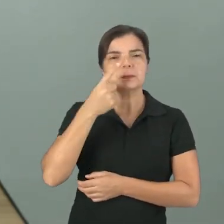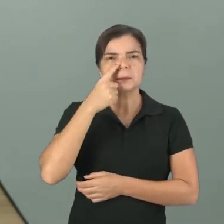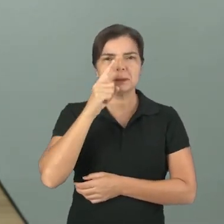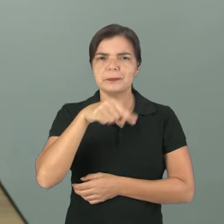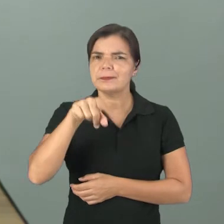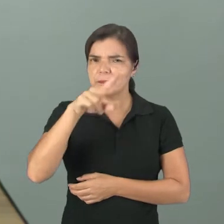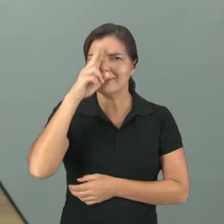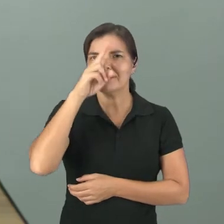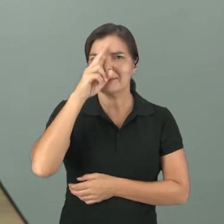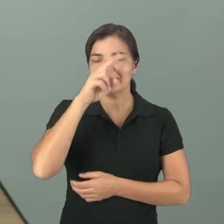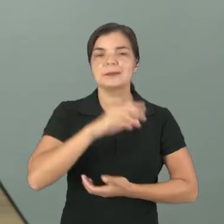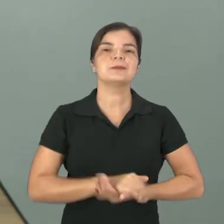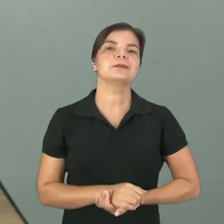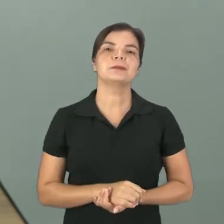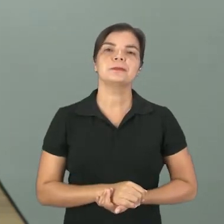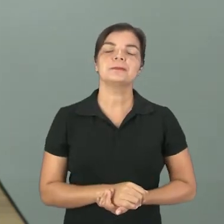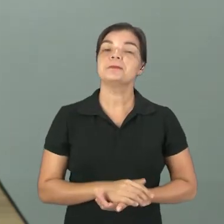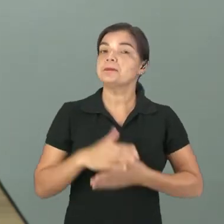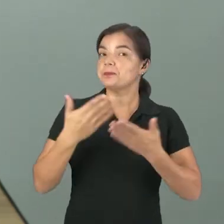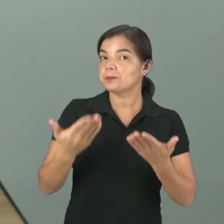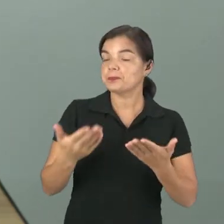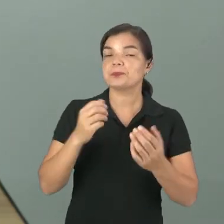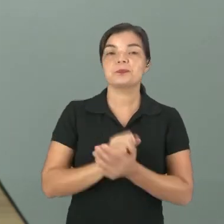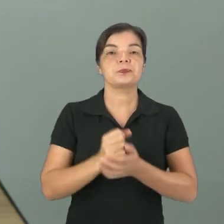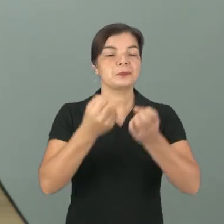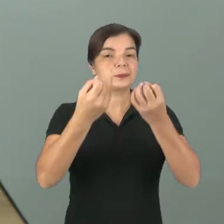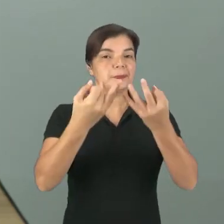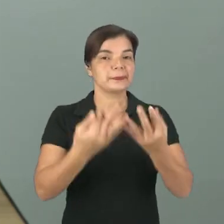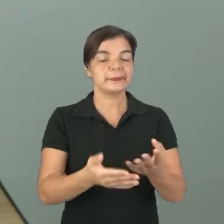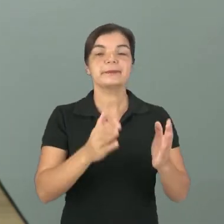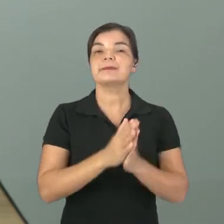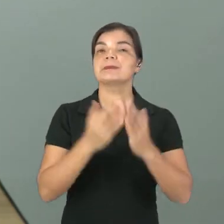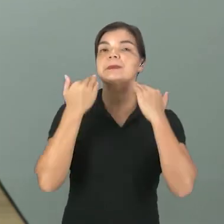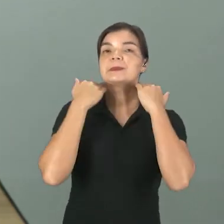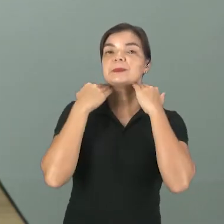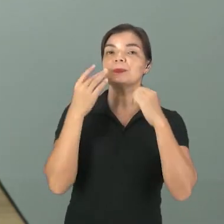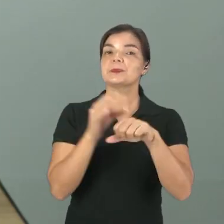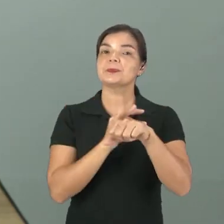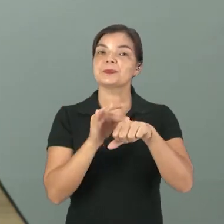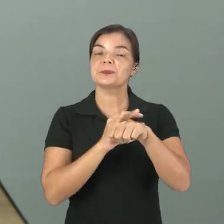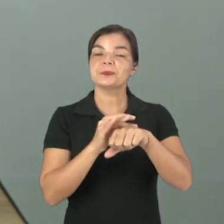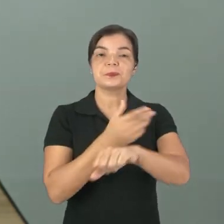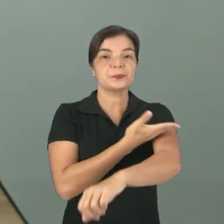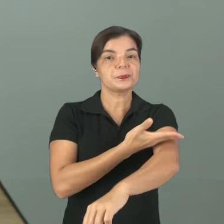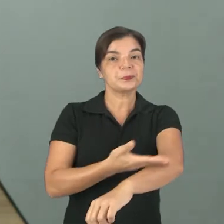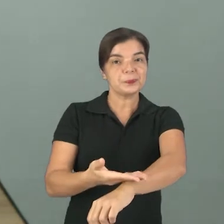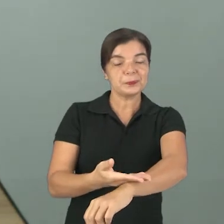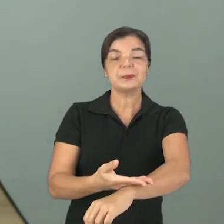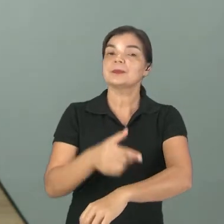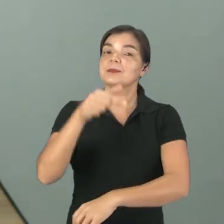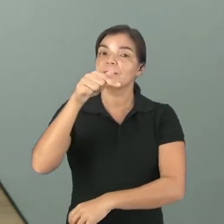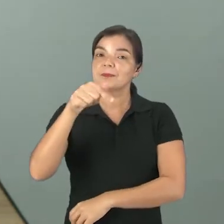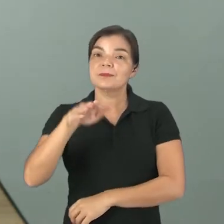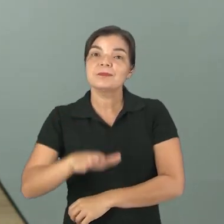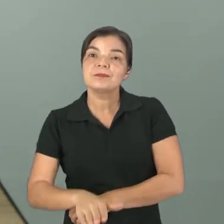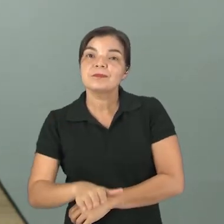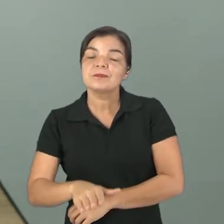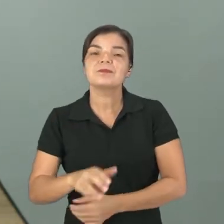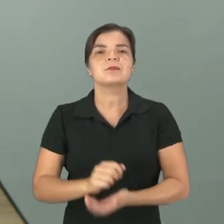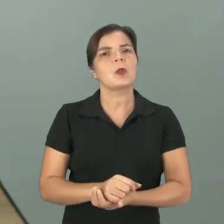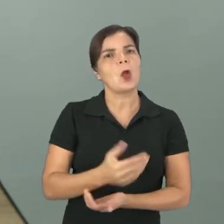bruxa? Vocês lembram? Muito bem, estamos falando da história da Branca de Neve e dos Sete Anões. Ela comeu uma